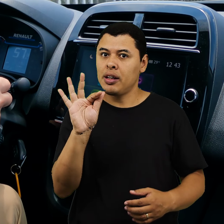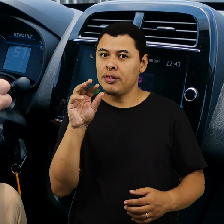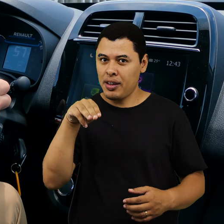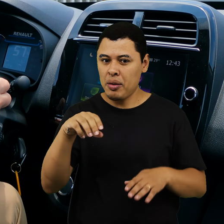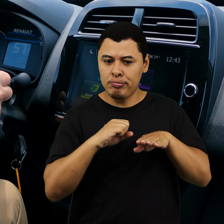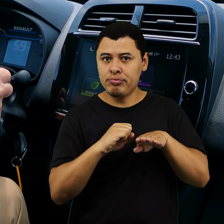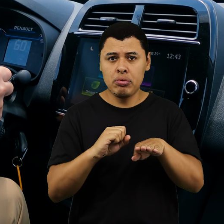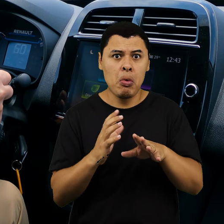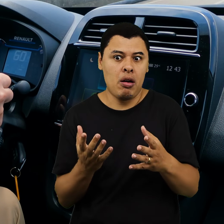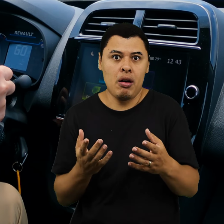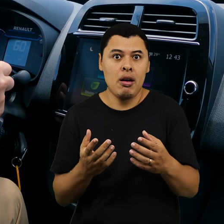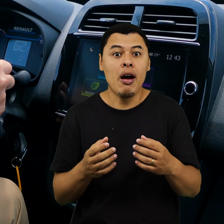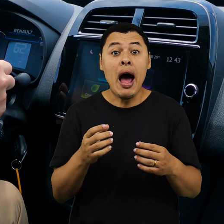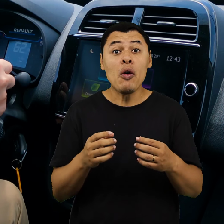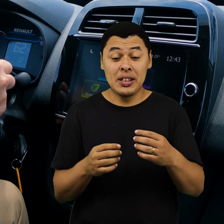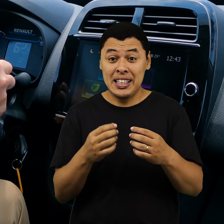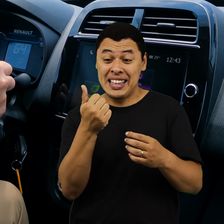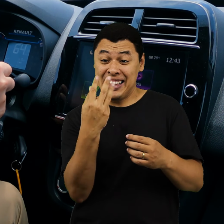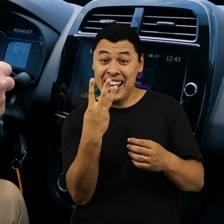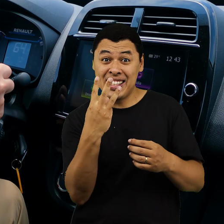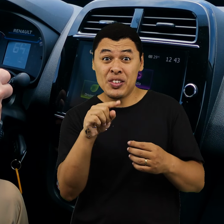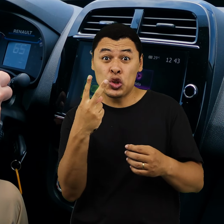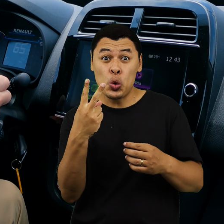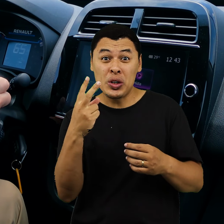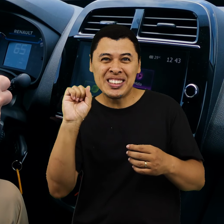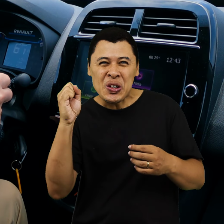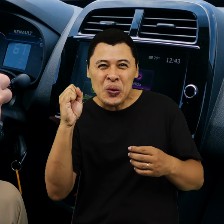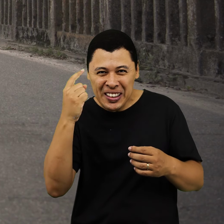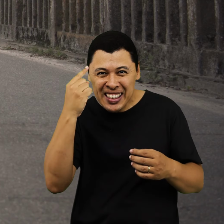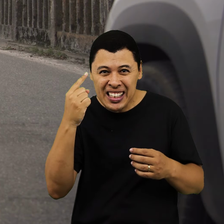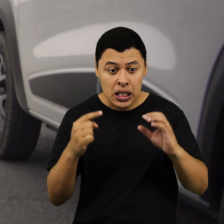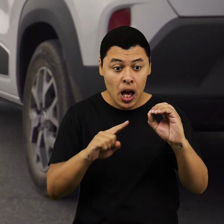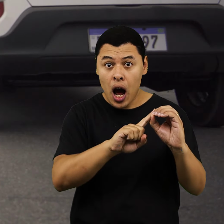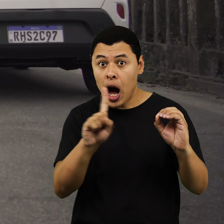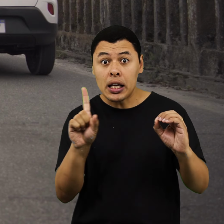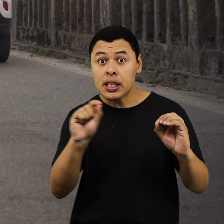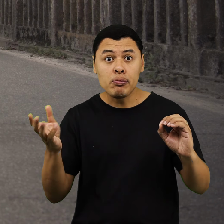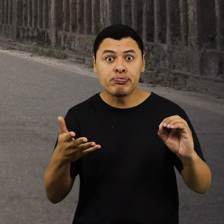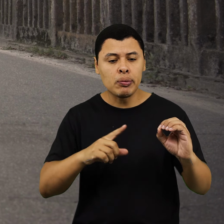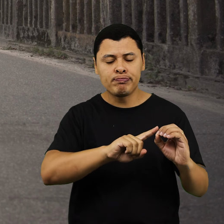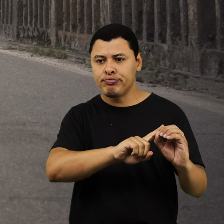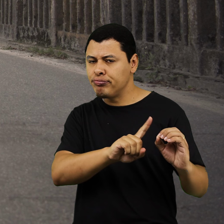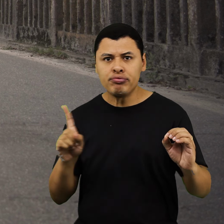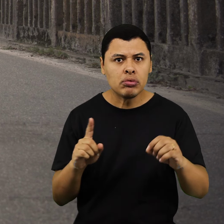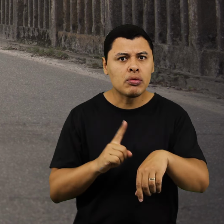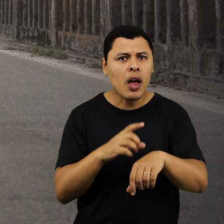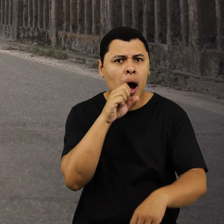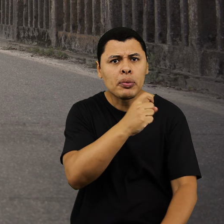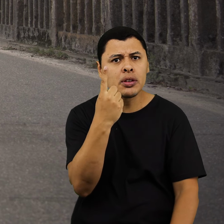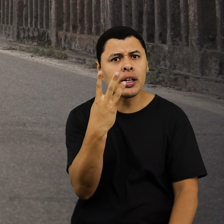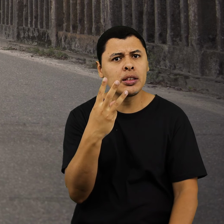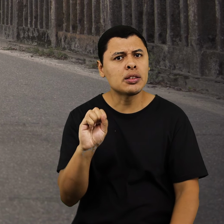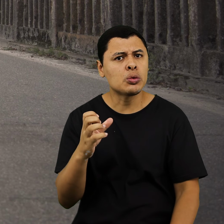gente está falando de um carro que faz 0 a 100 em 13,2 segundos, tem carro 1.6 que não faz isso. E sabendo disso,